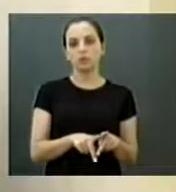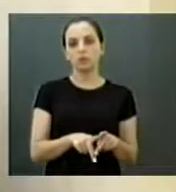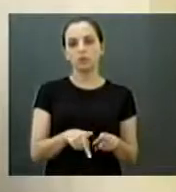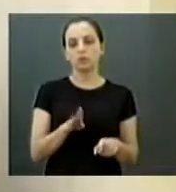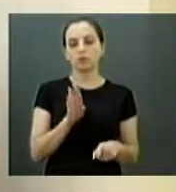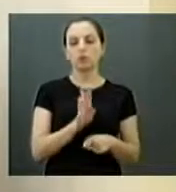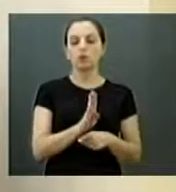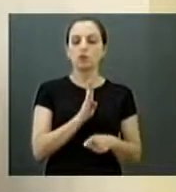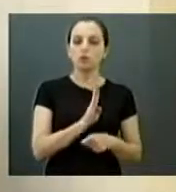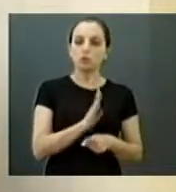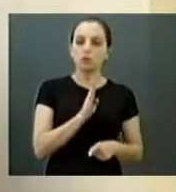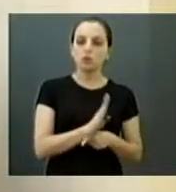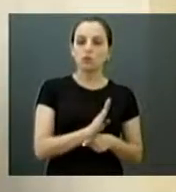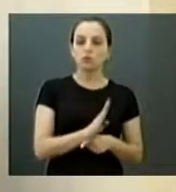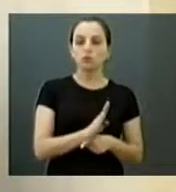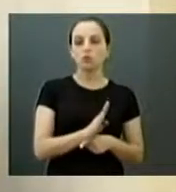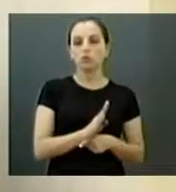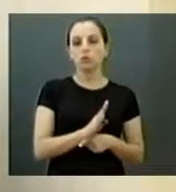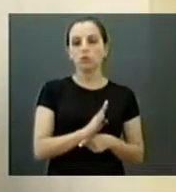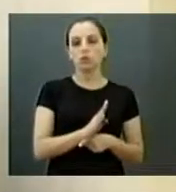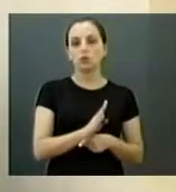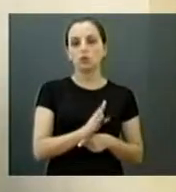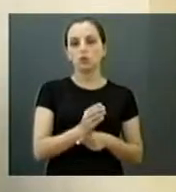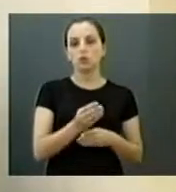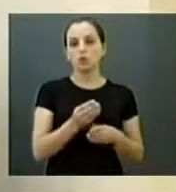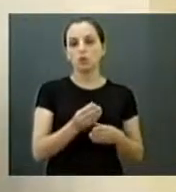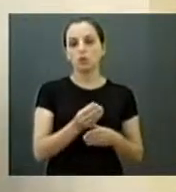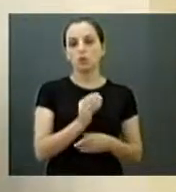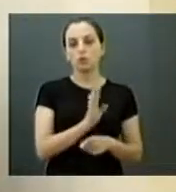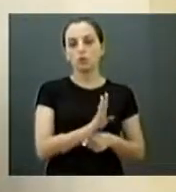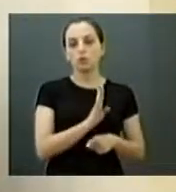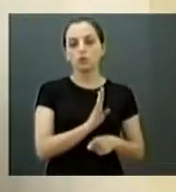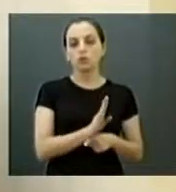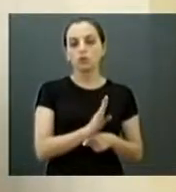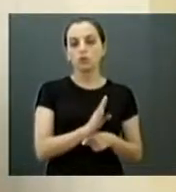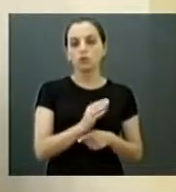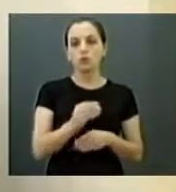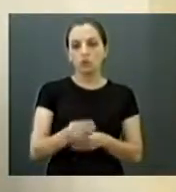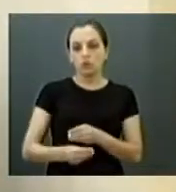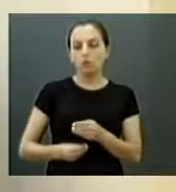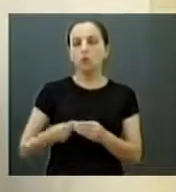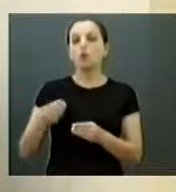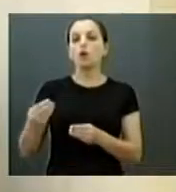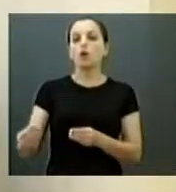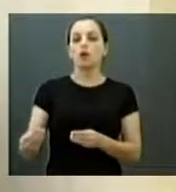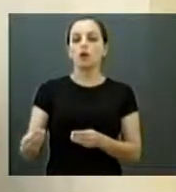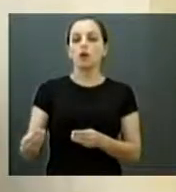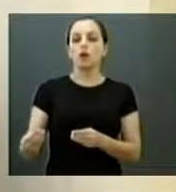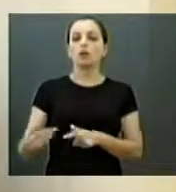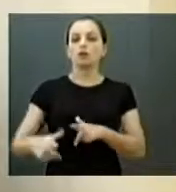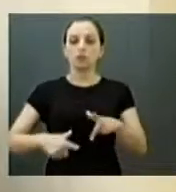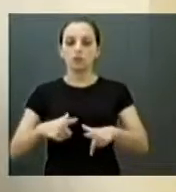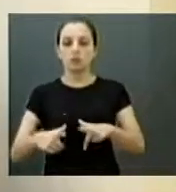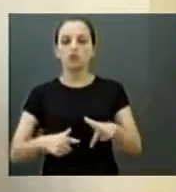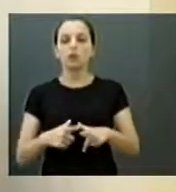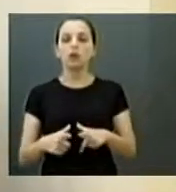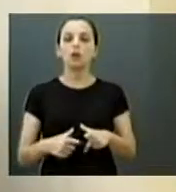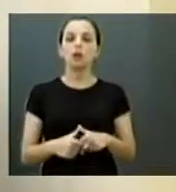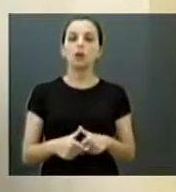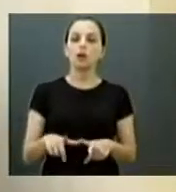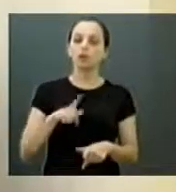na colocação dela nesse cargo que ela ocupa hoje, e o que viabilizou a